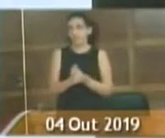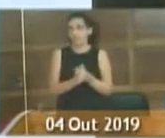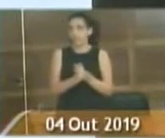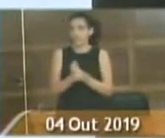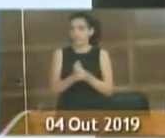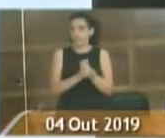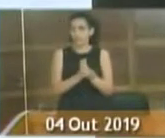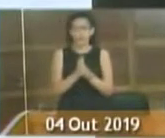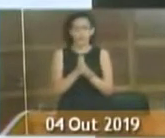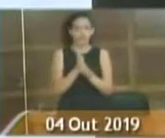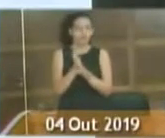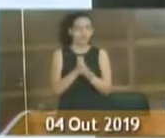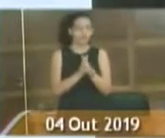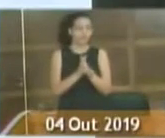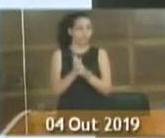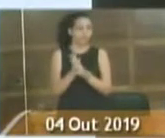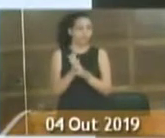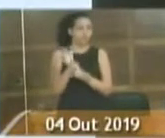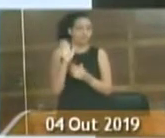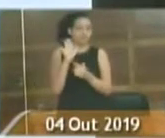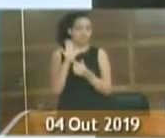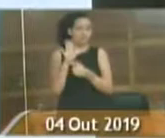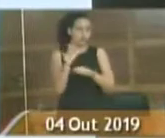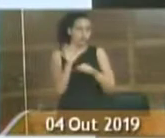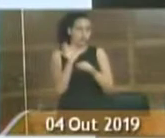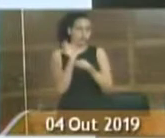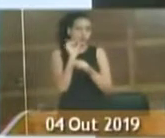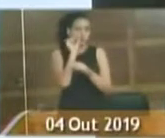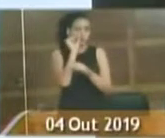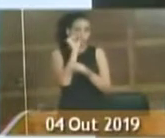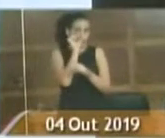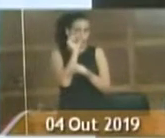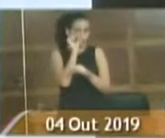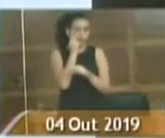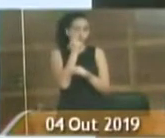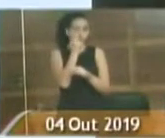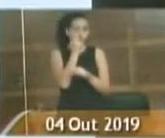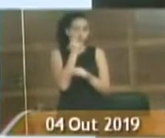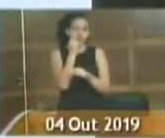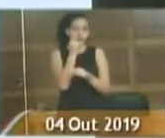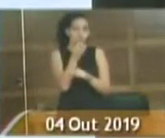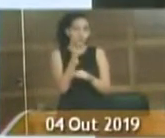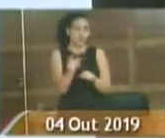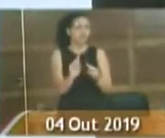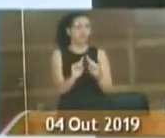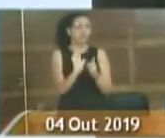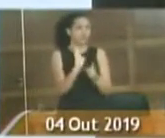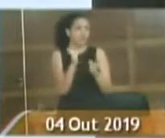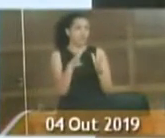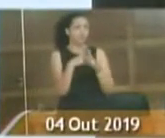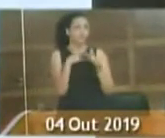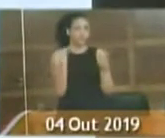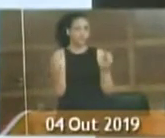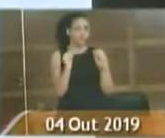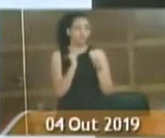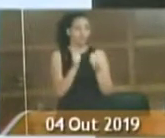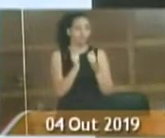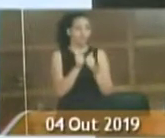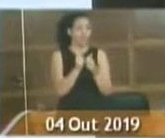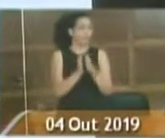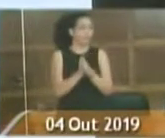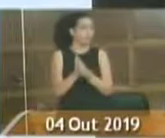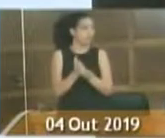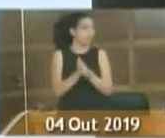Que é também a esporotricose, ó, aquela feridinha feia e ele já sarou, tá? Vamos